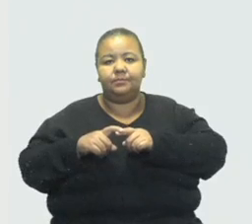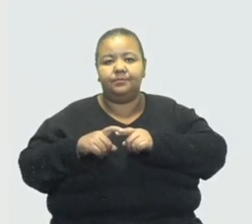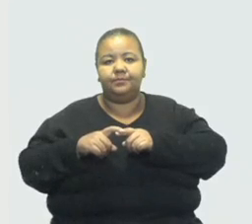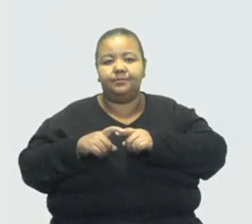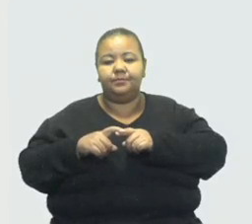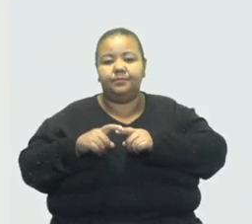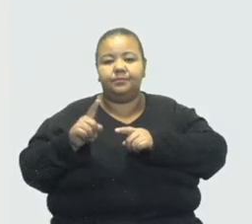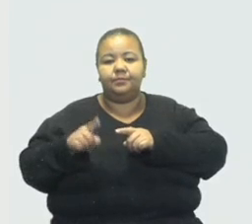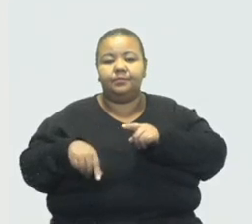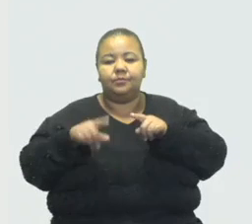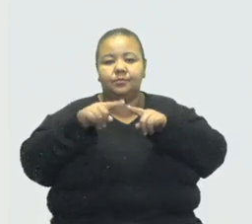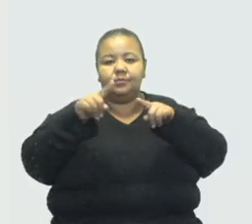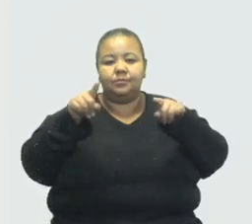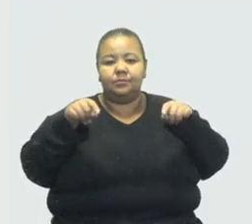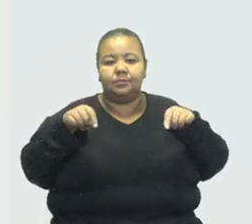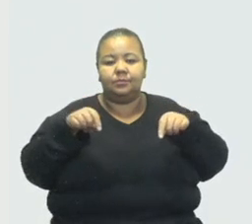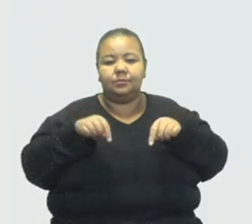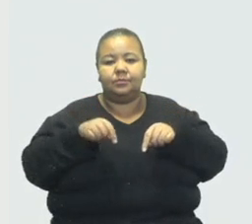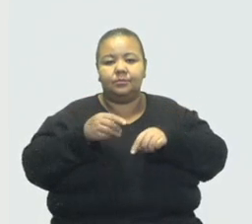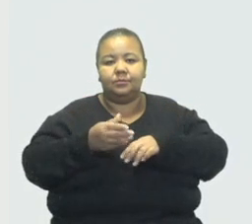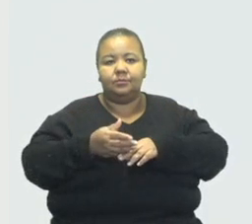e uma matriz